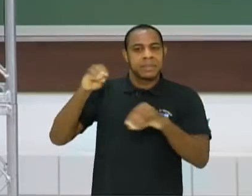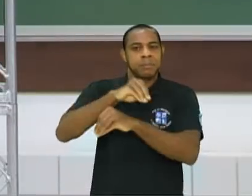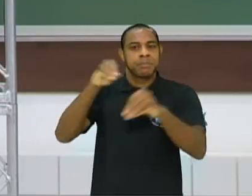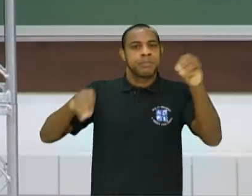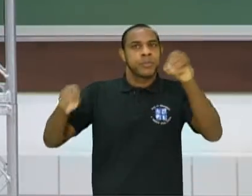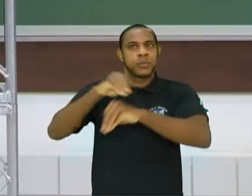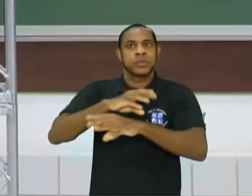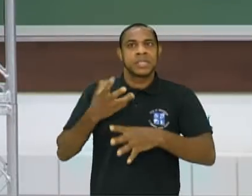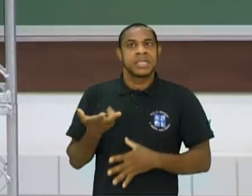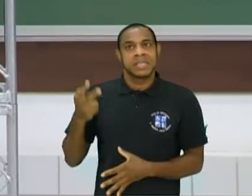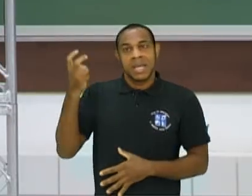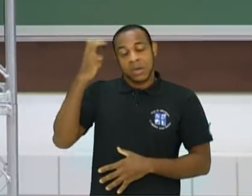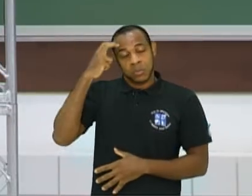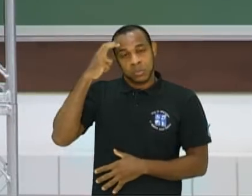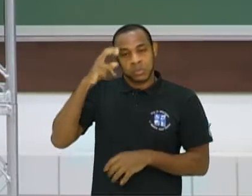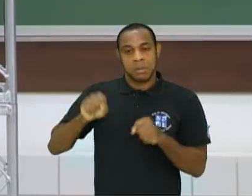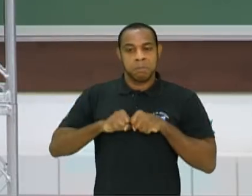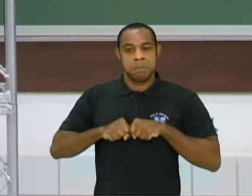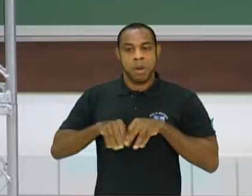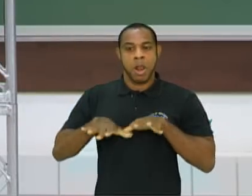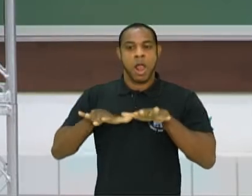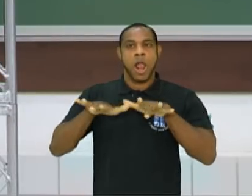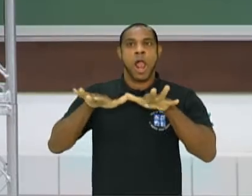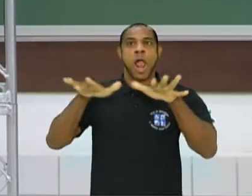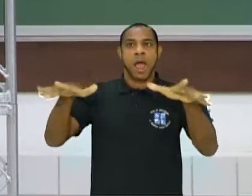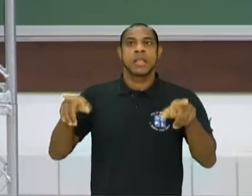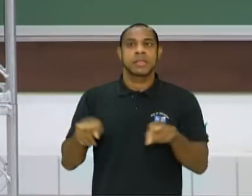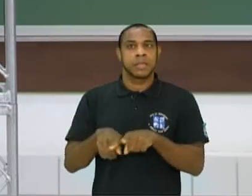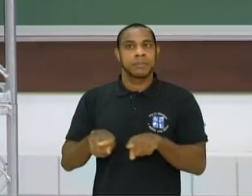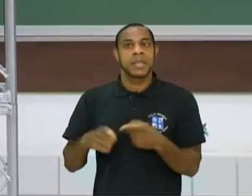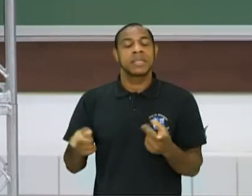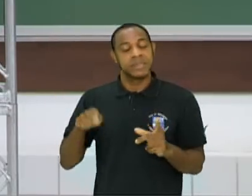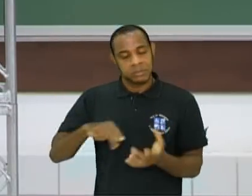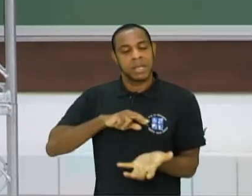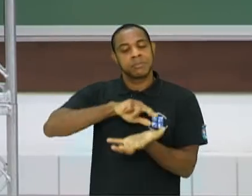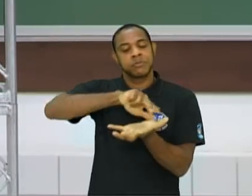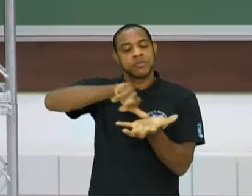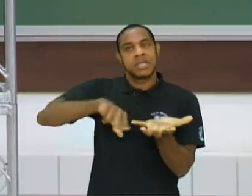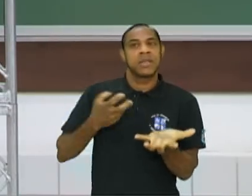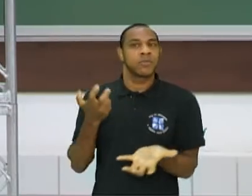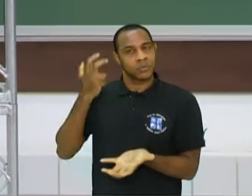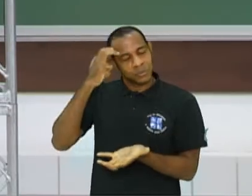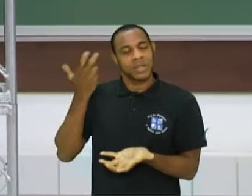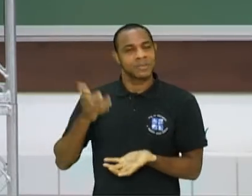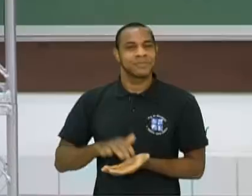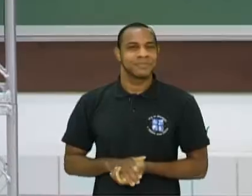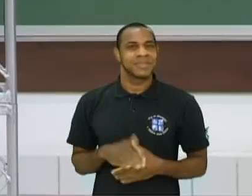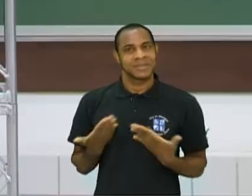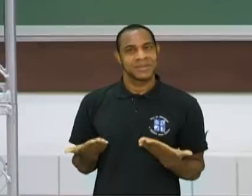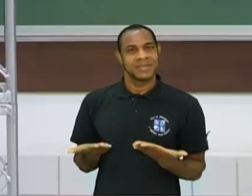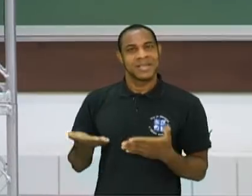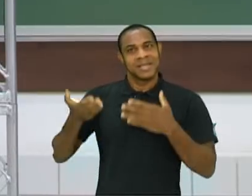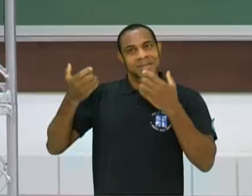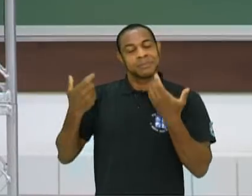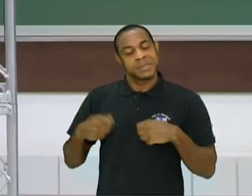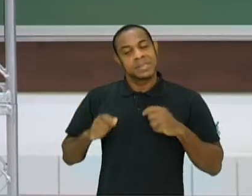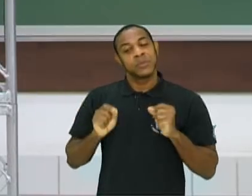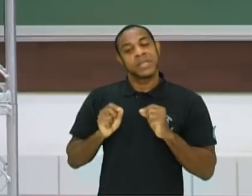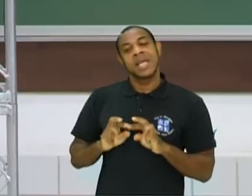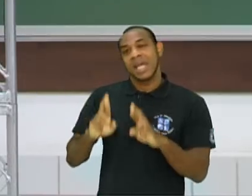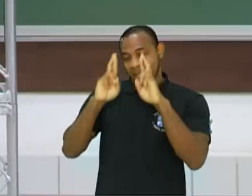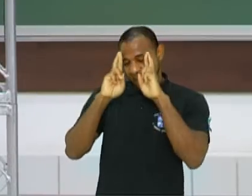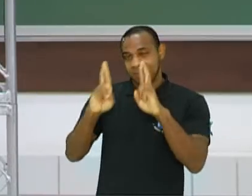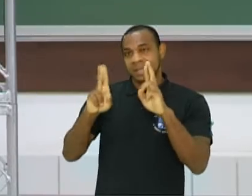acaba se espalhando para vários locais do mundo. Isso é diversidade cultural. E ela precisa ser respeitada,